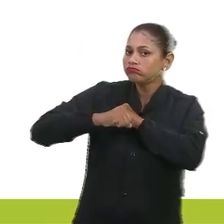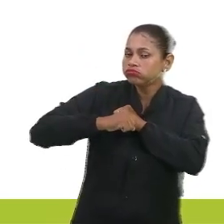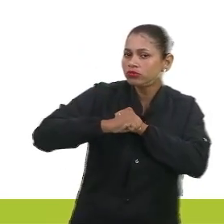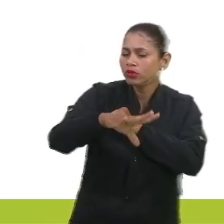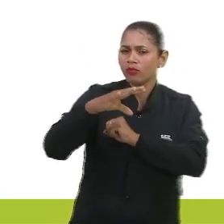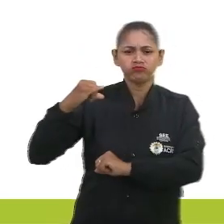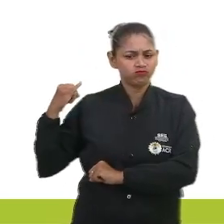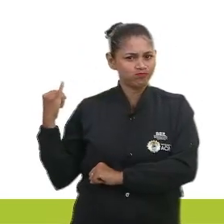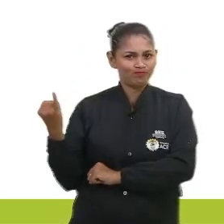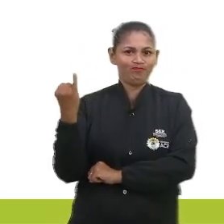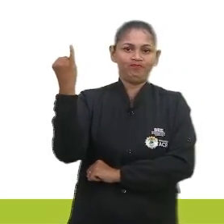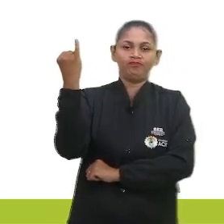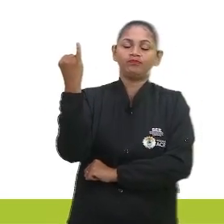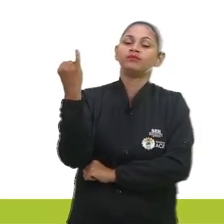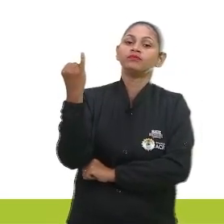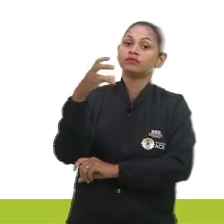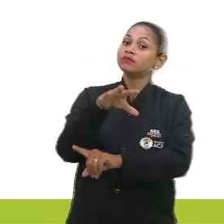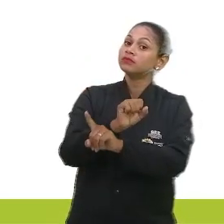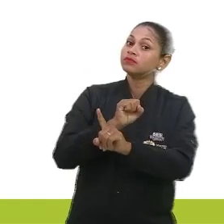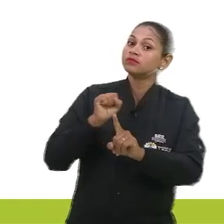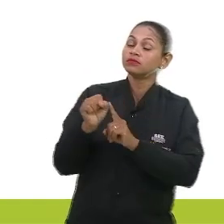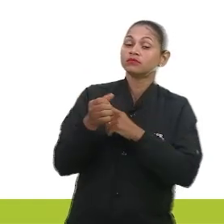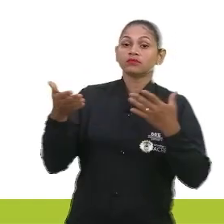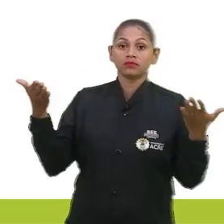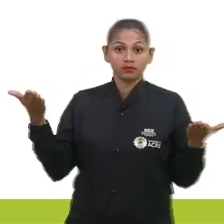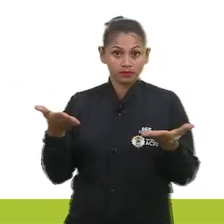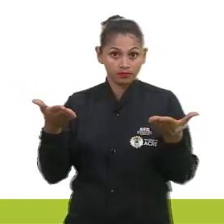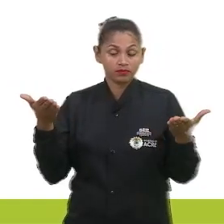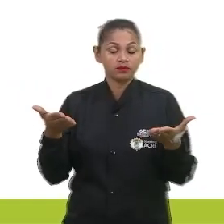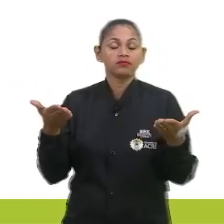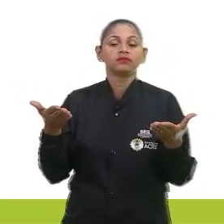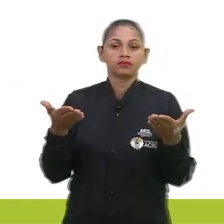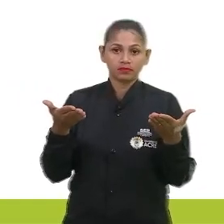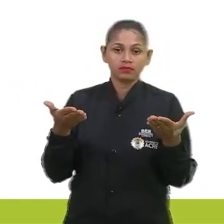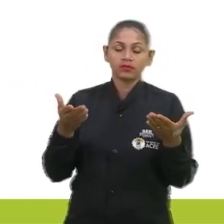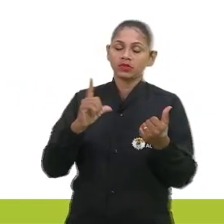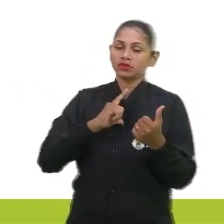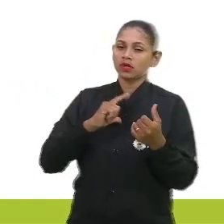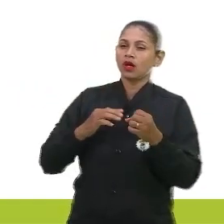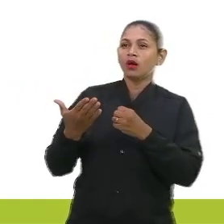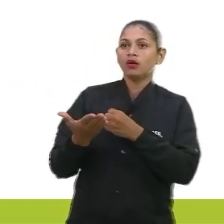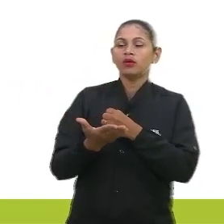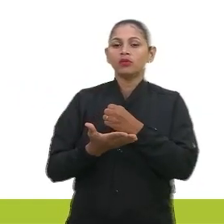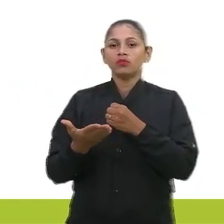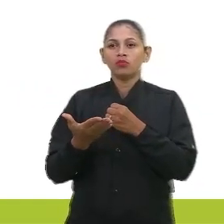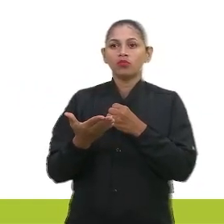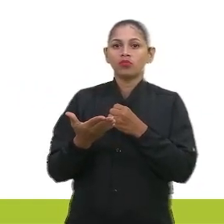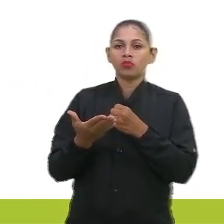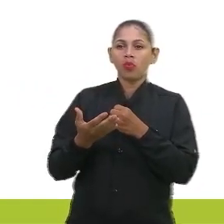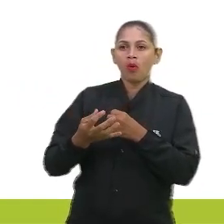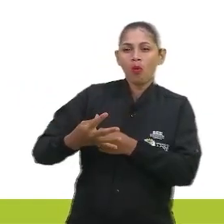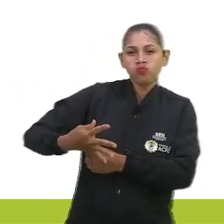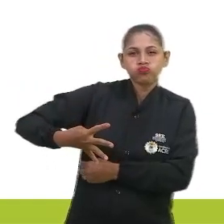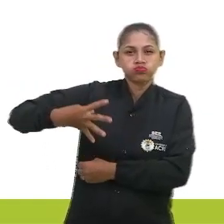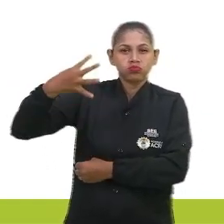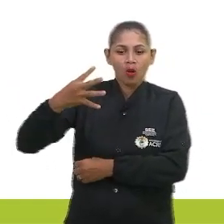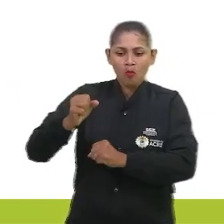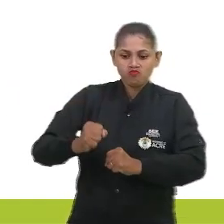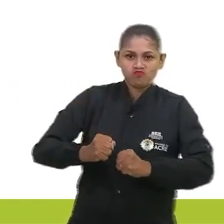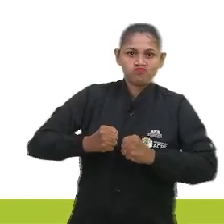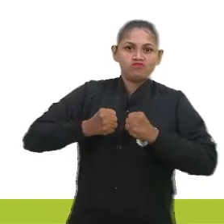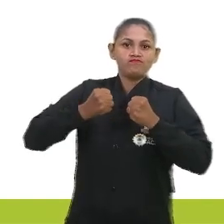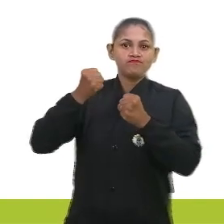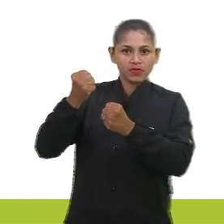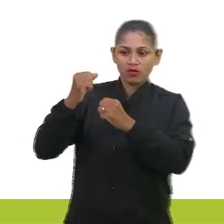importante que a sociedade, hoje em dia, considera a mídia como o quarto poder. Como assim quarto